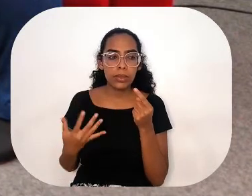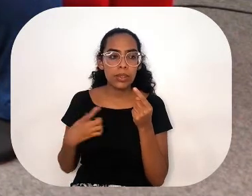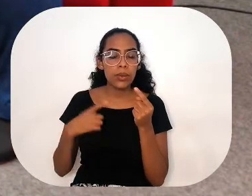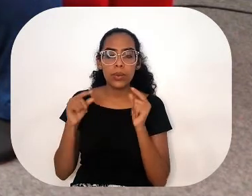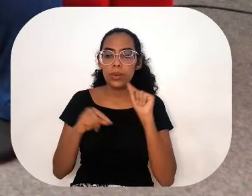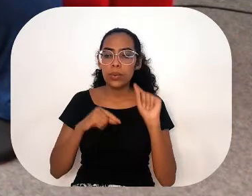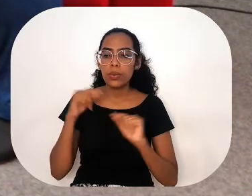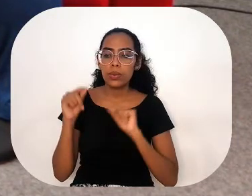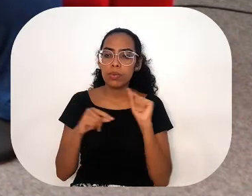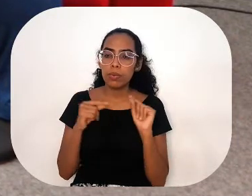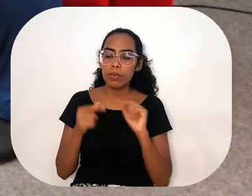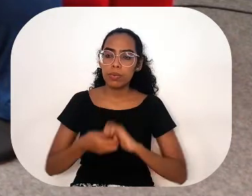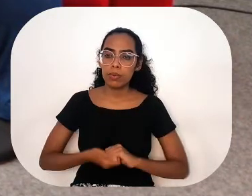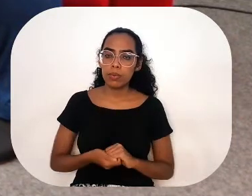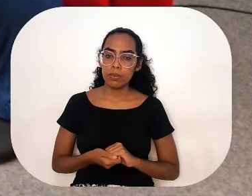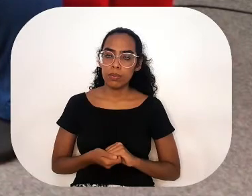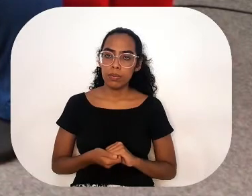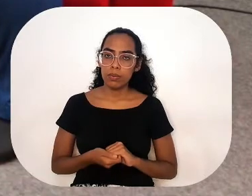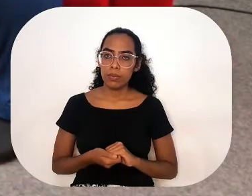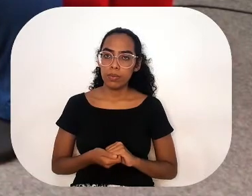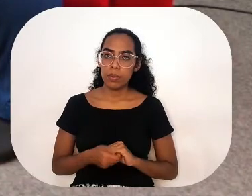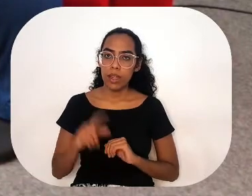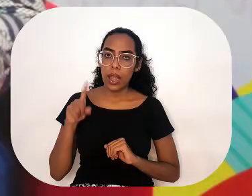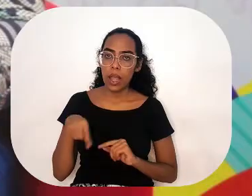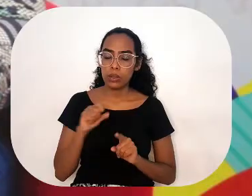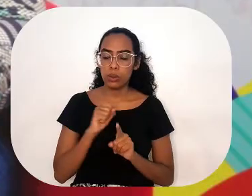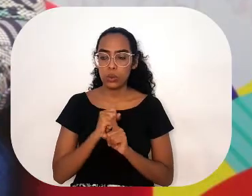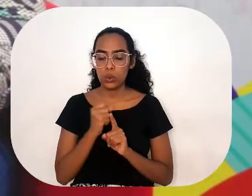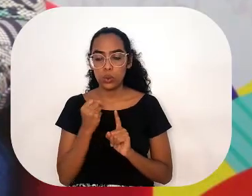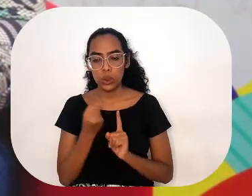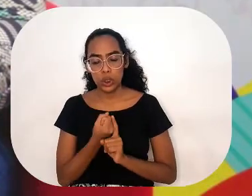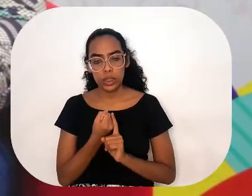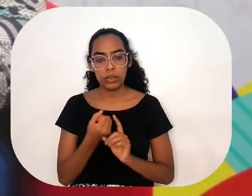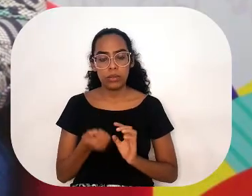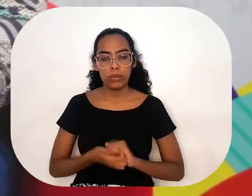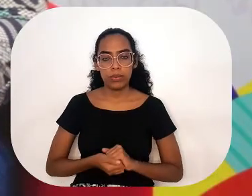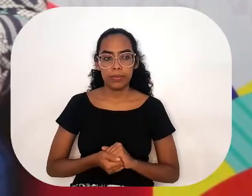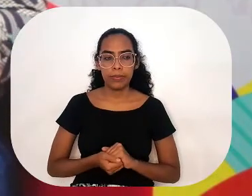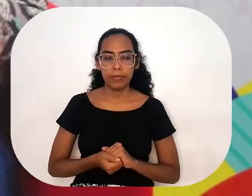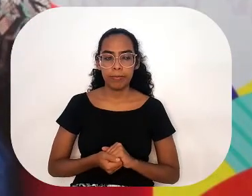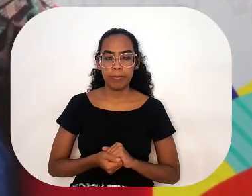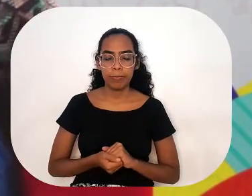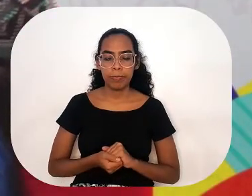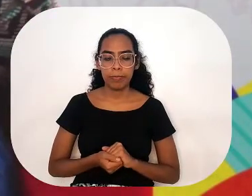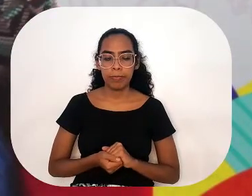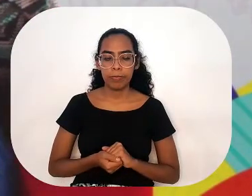é exatamente a o método sociológico é